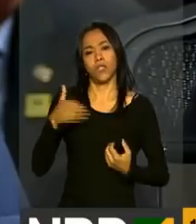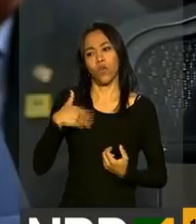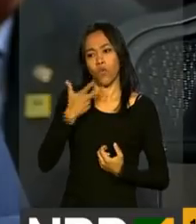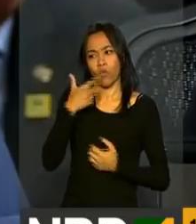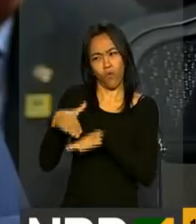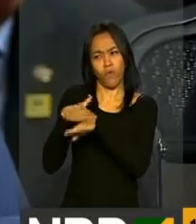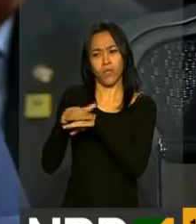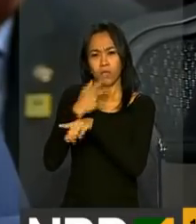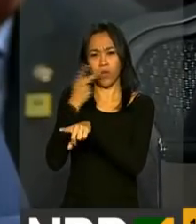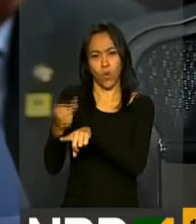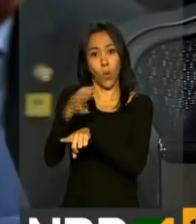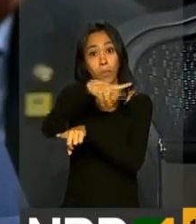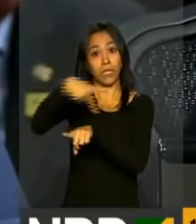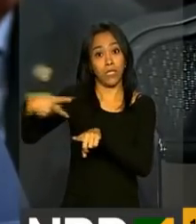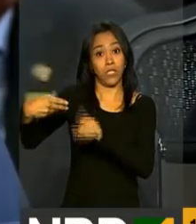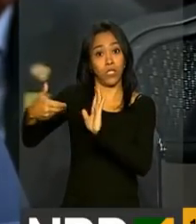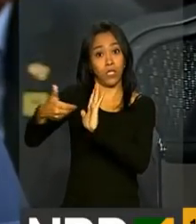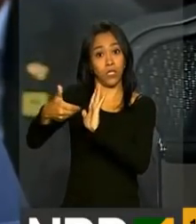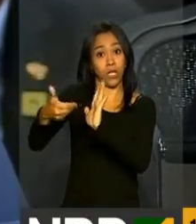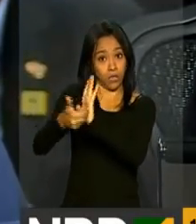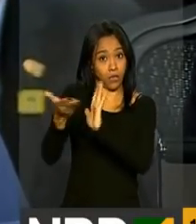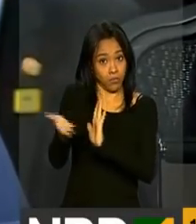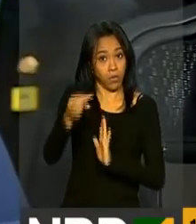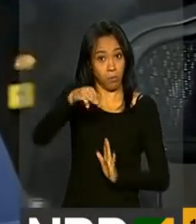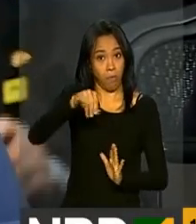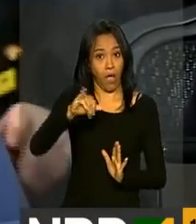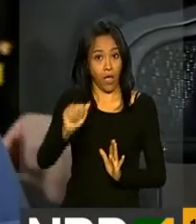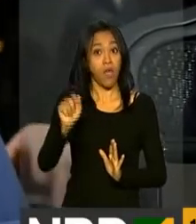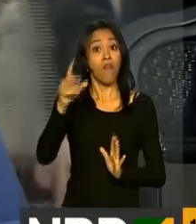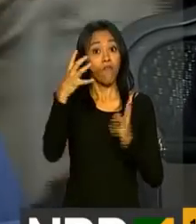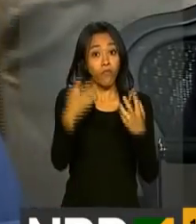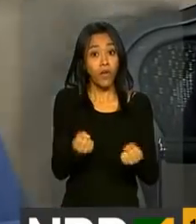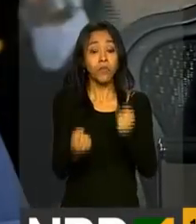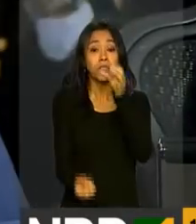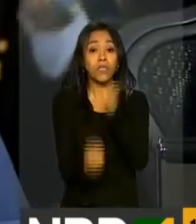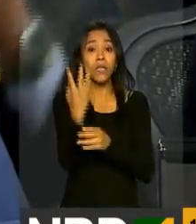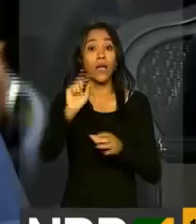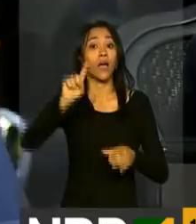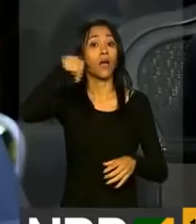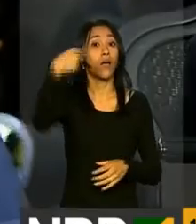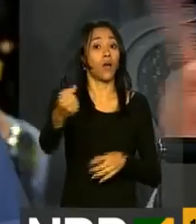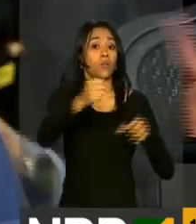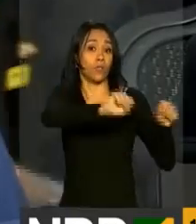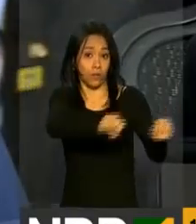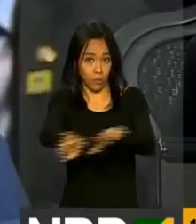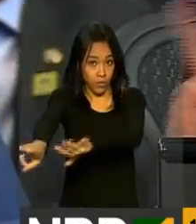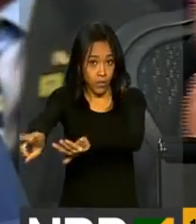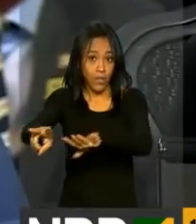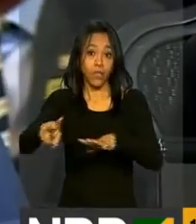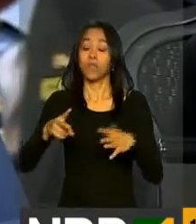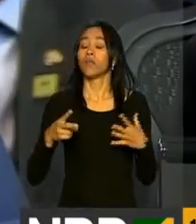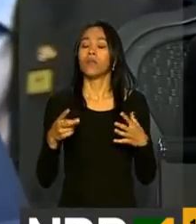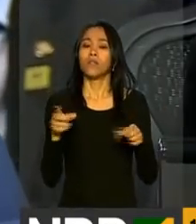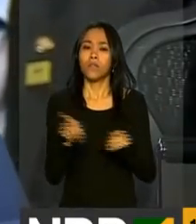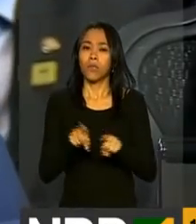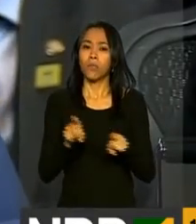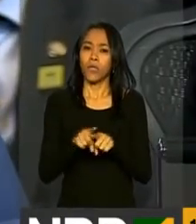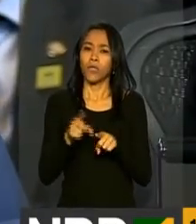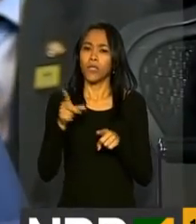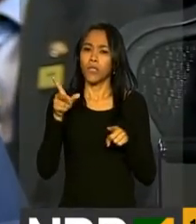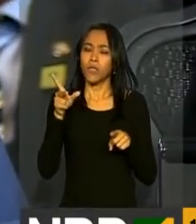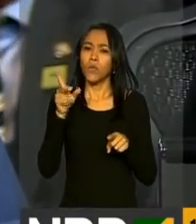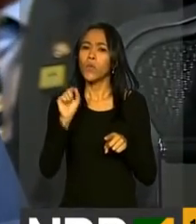muito com ele sobre isso nós vamos criar muito possivelmente na semana que vem é também concomitantemente esta hipótese de intervenção